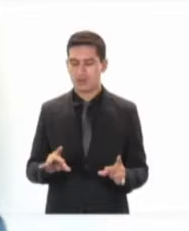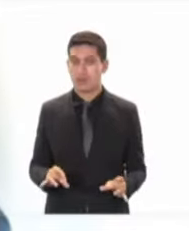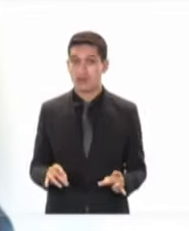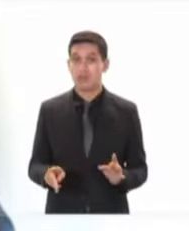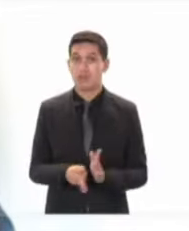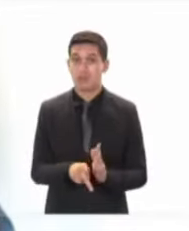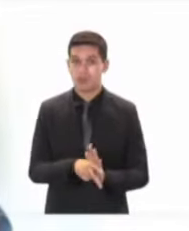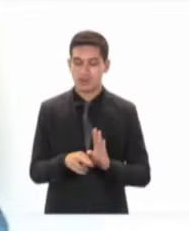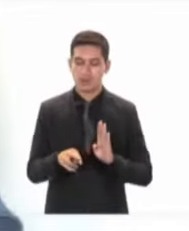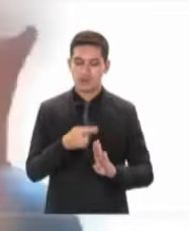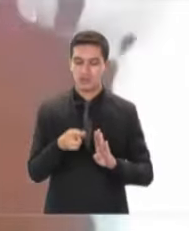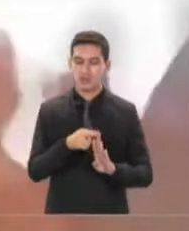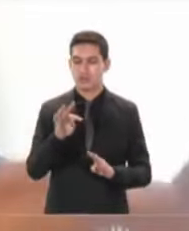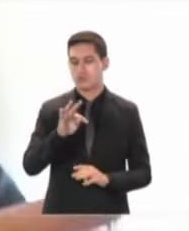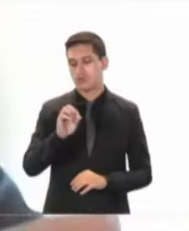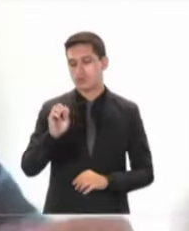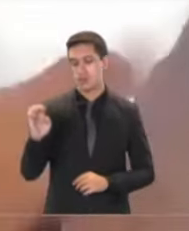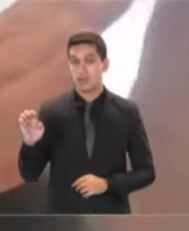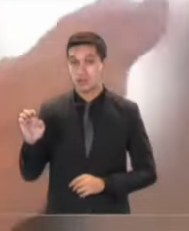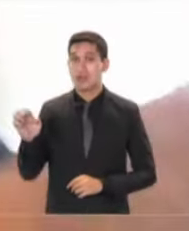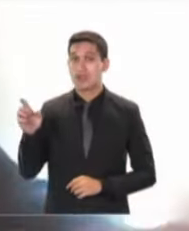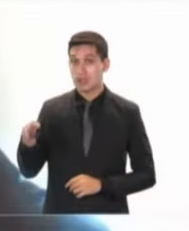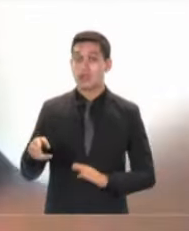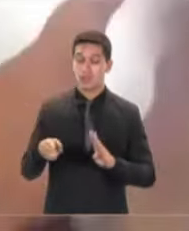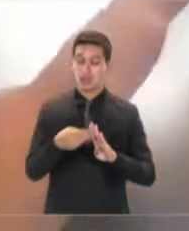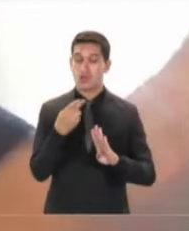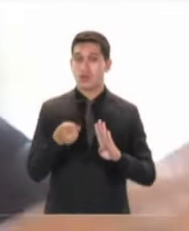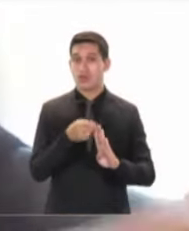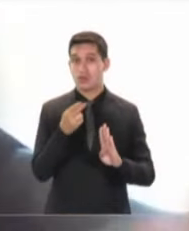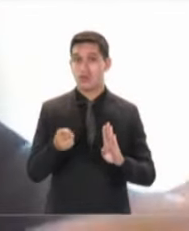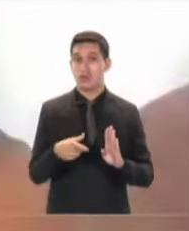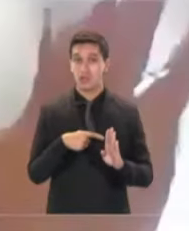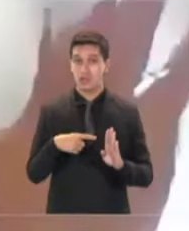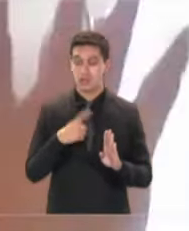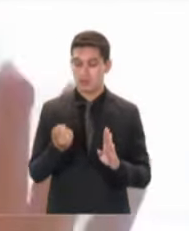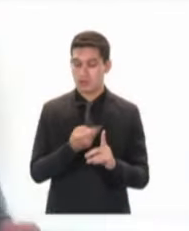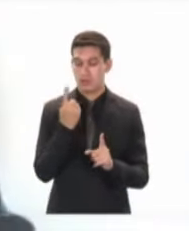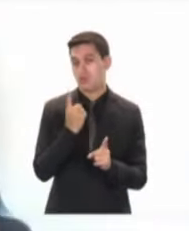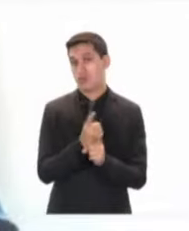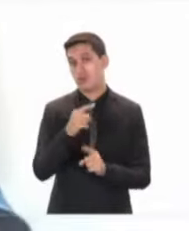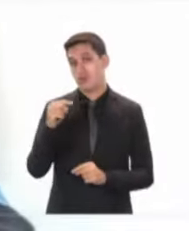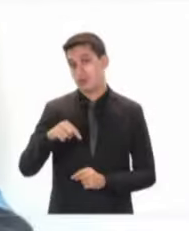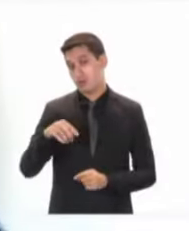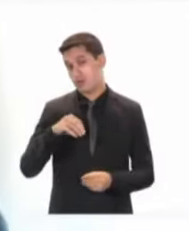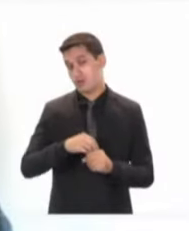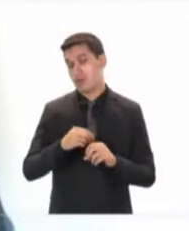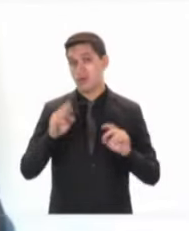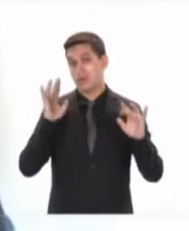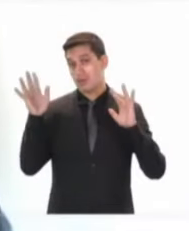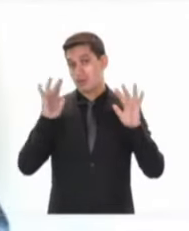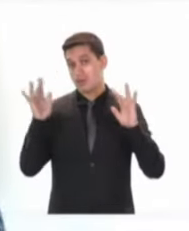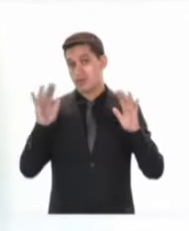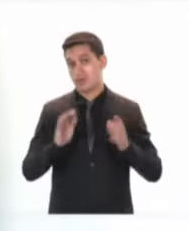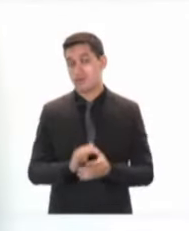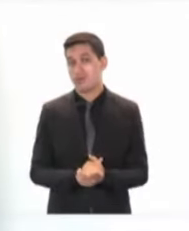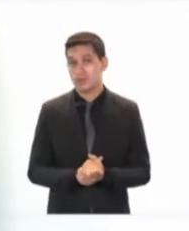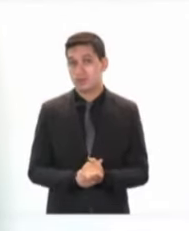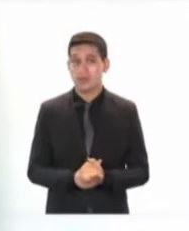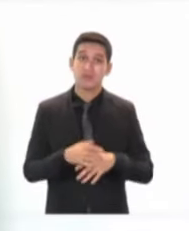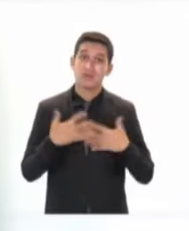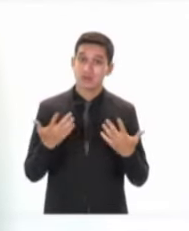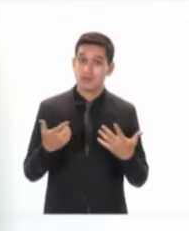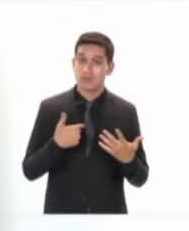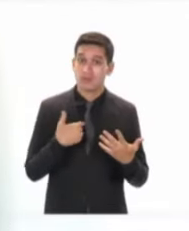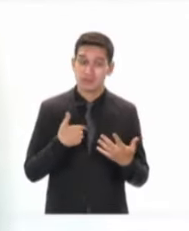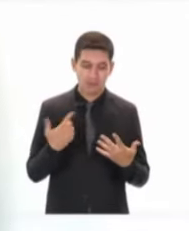pelas resoluções do TSE, era essa norma, deixemos aqui no consenso? Dúbia. Aí vai para